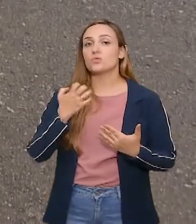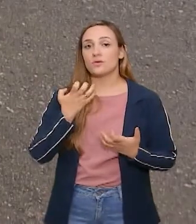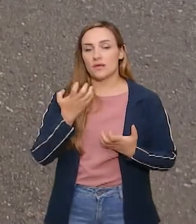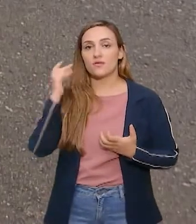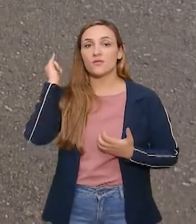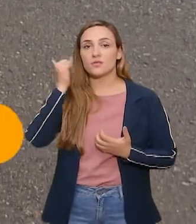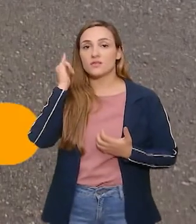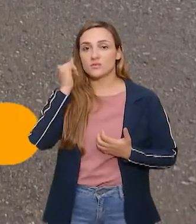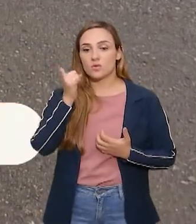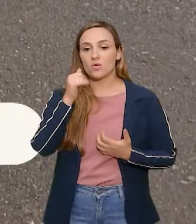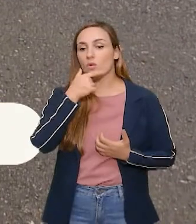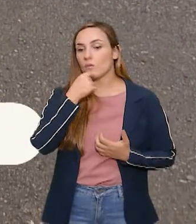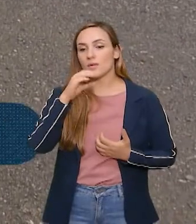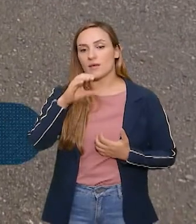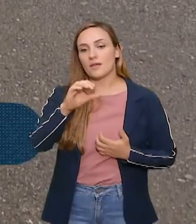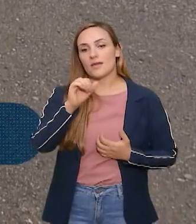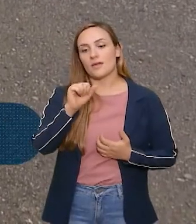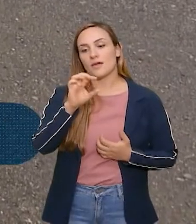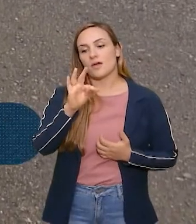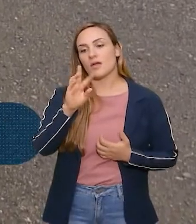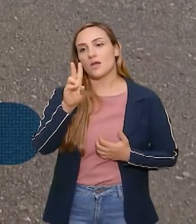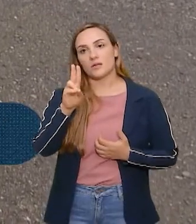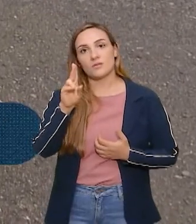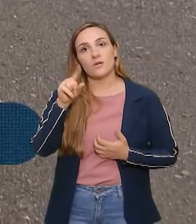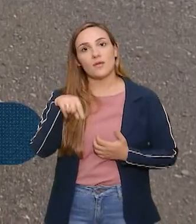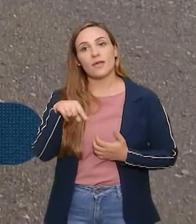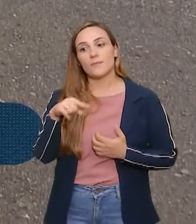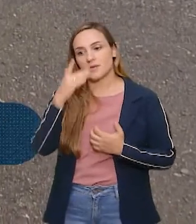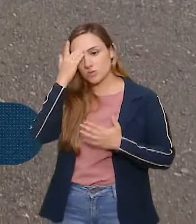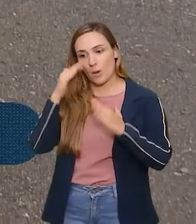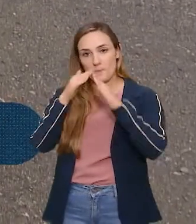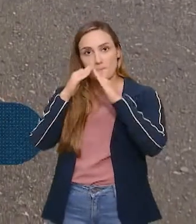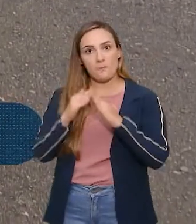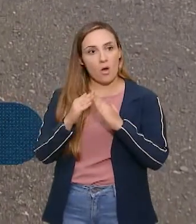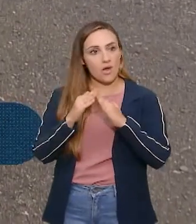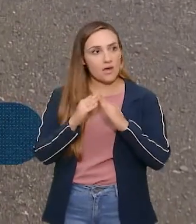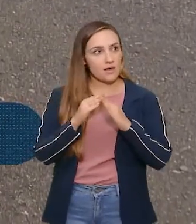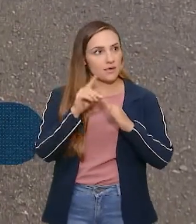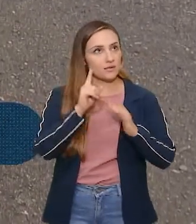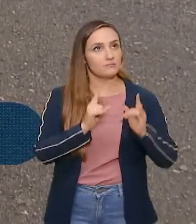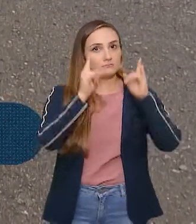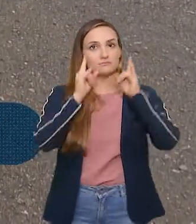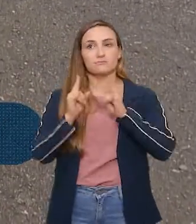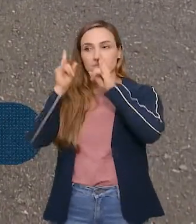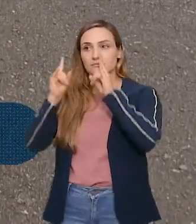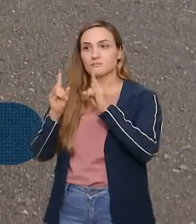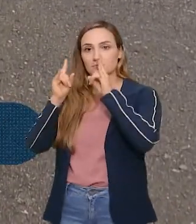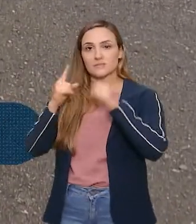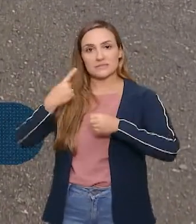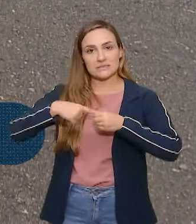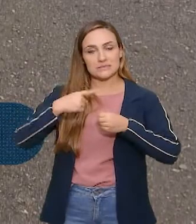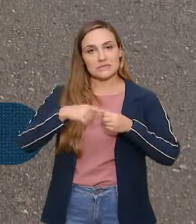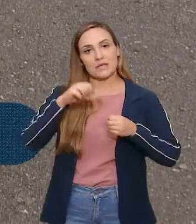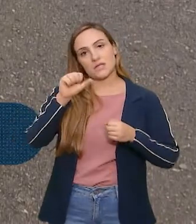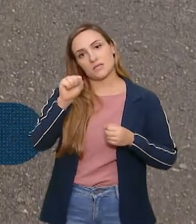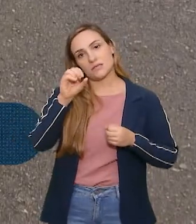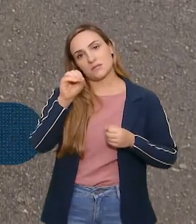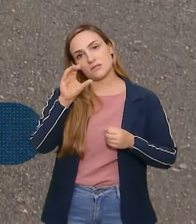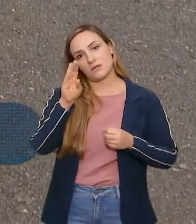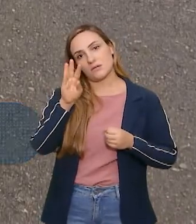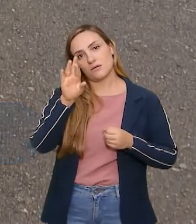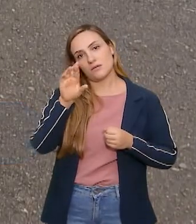Hoje eu vim contar a história do Catu, esse cachorrinho fofo que foi adotado aqui pelos moradores desse condomínio de Sobradinho,